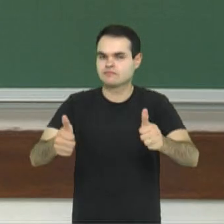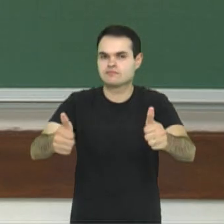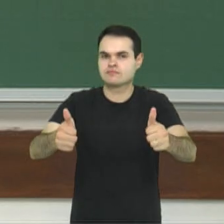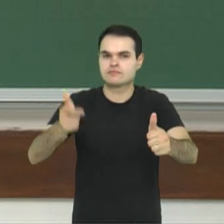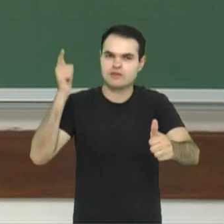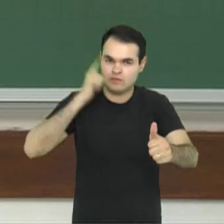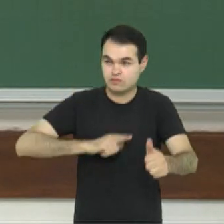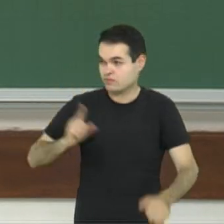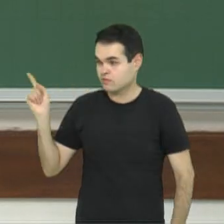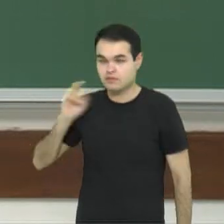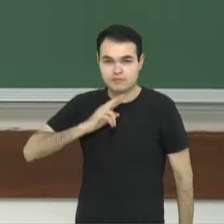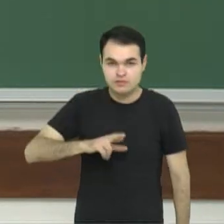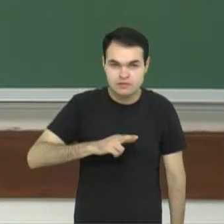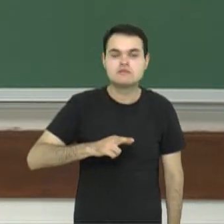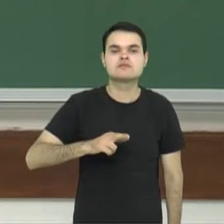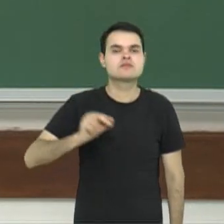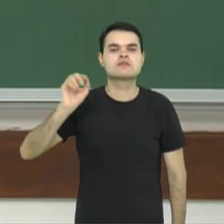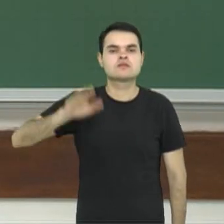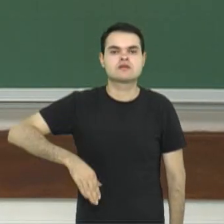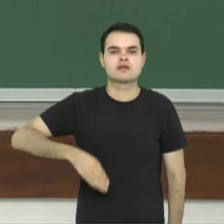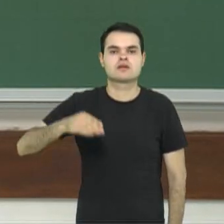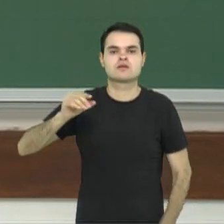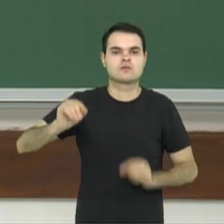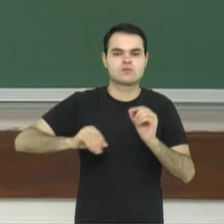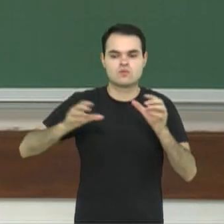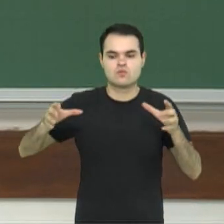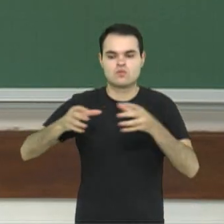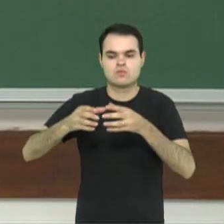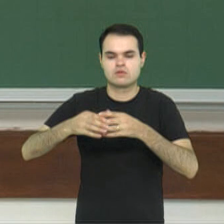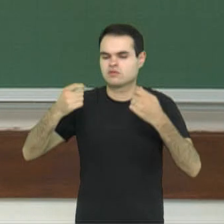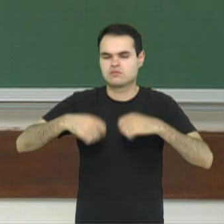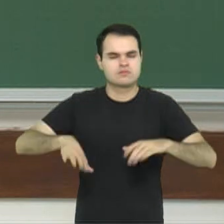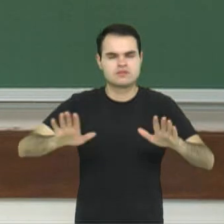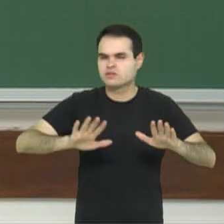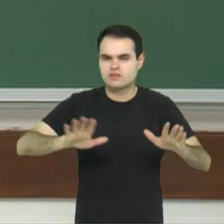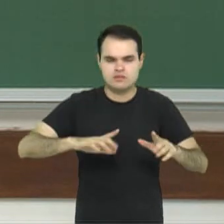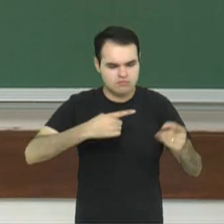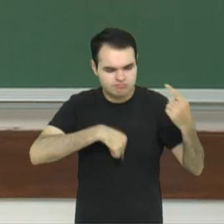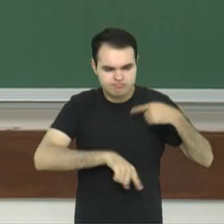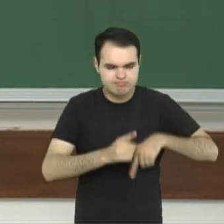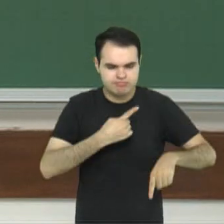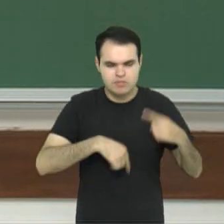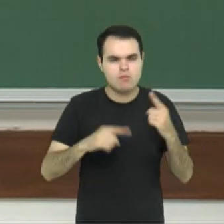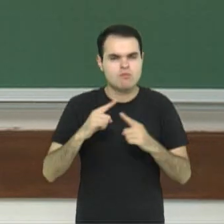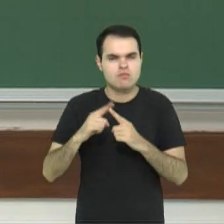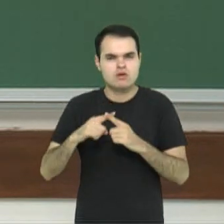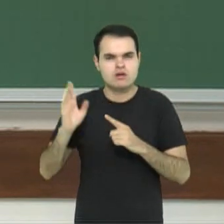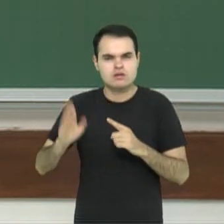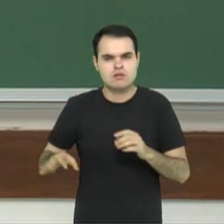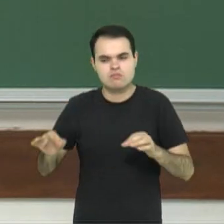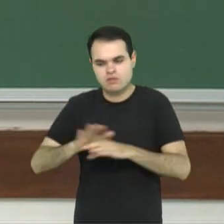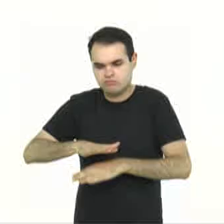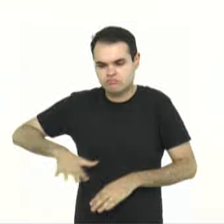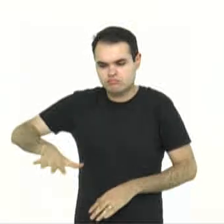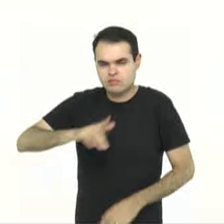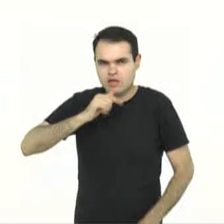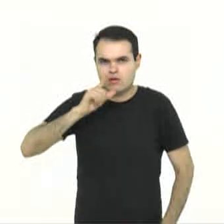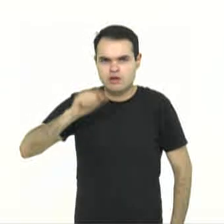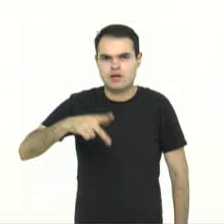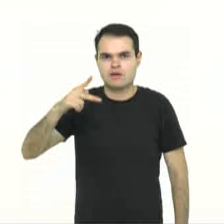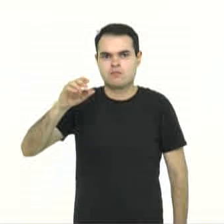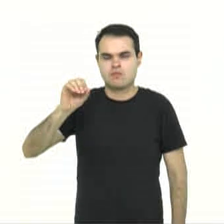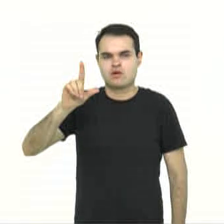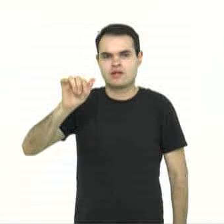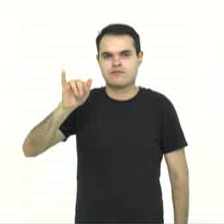Então, pessoal, conseguiram responder? Quem assinalou que o grupo que não necessita de sistema circulatório, porque já é circundado por água, são os